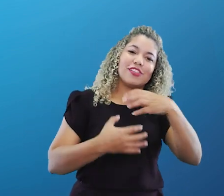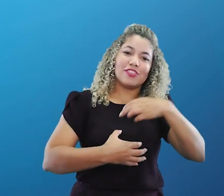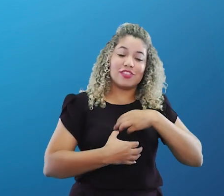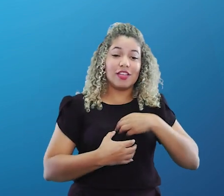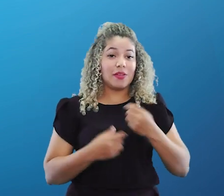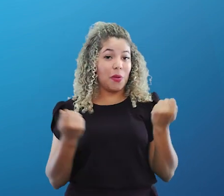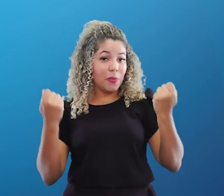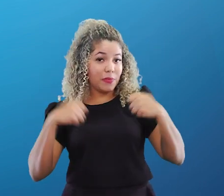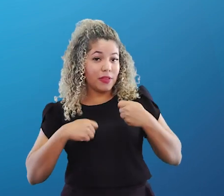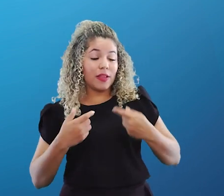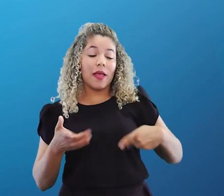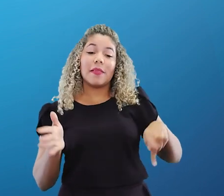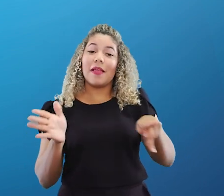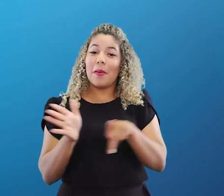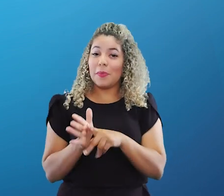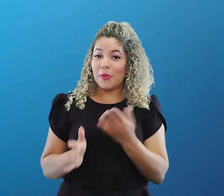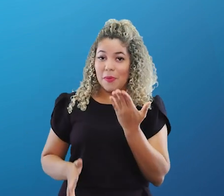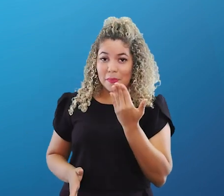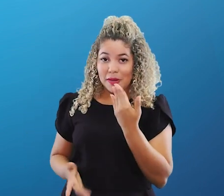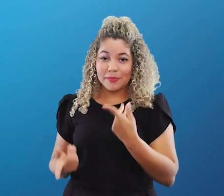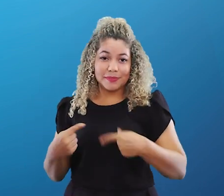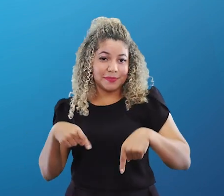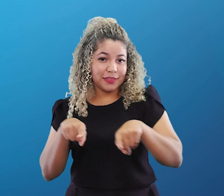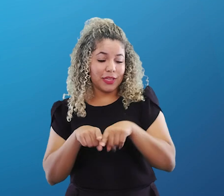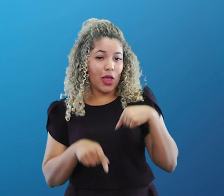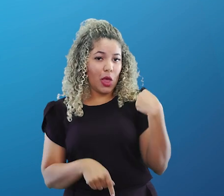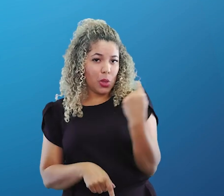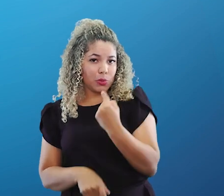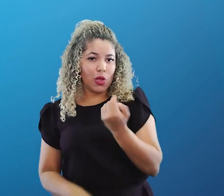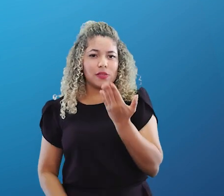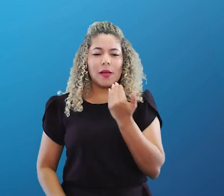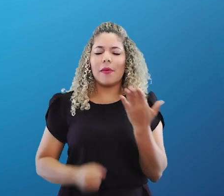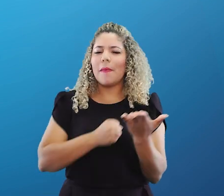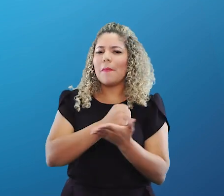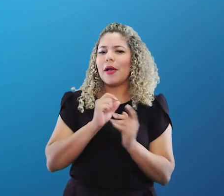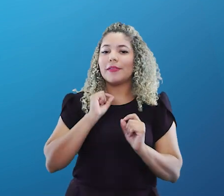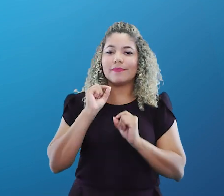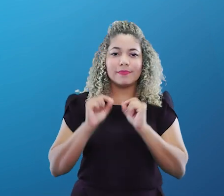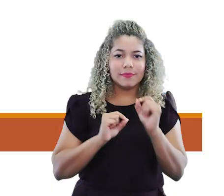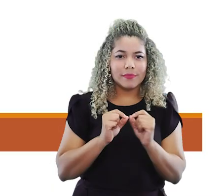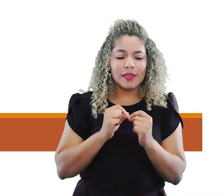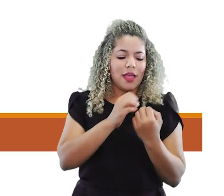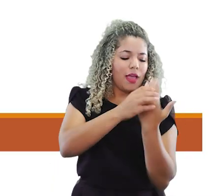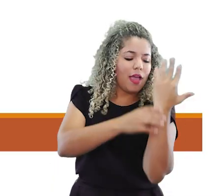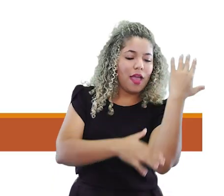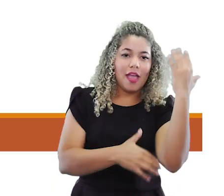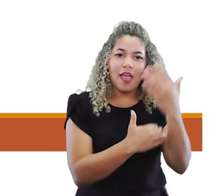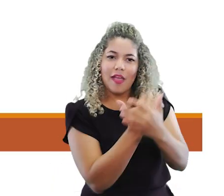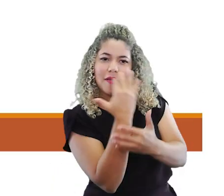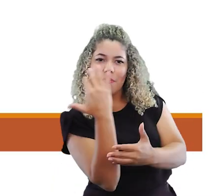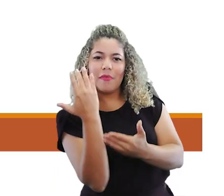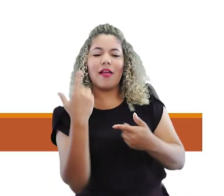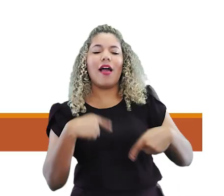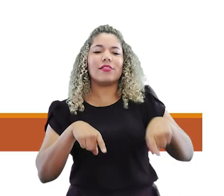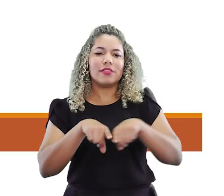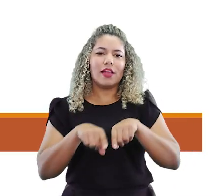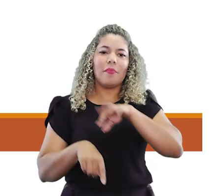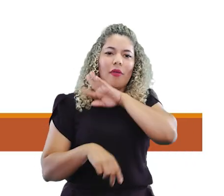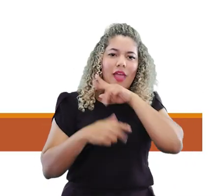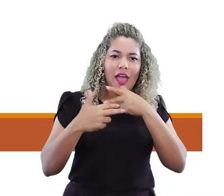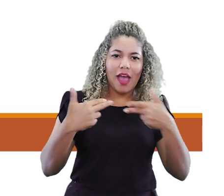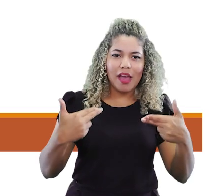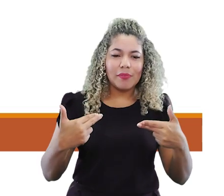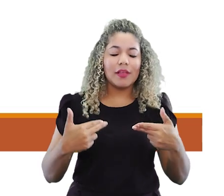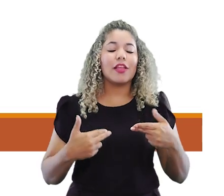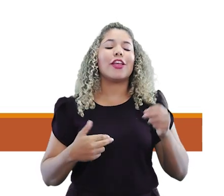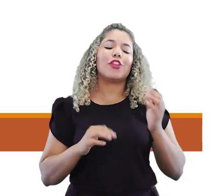possíveis, inclusive na própria alimentação. A nossa alimentação é com base também em plantas, em vegetais e animais,